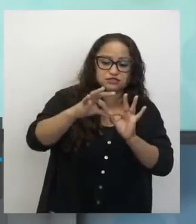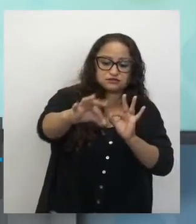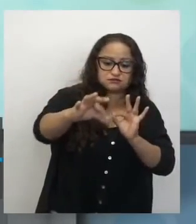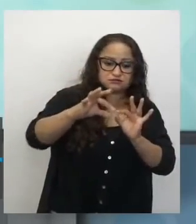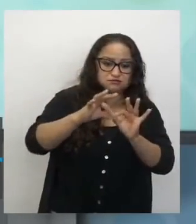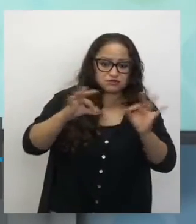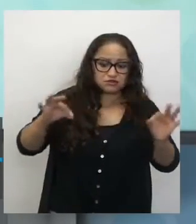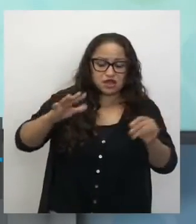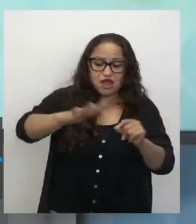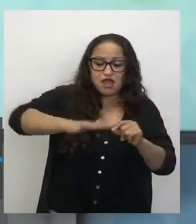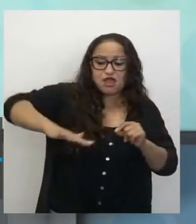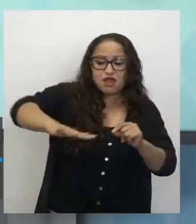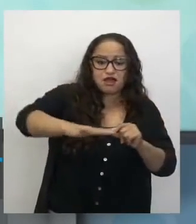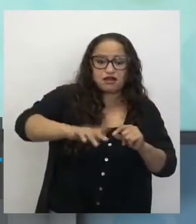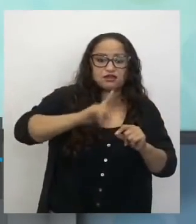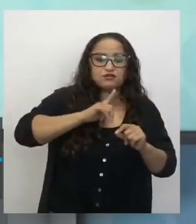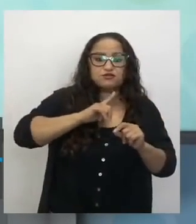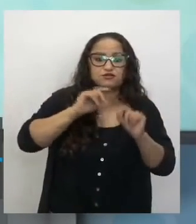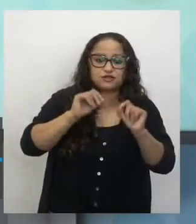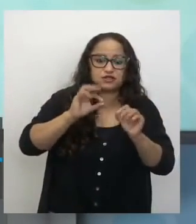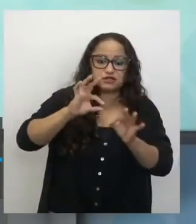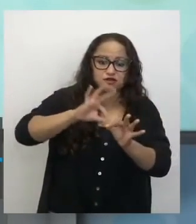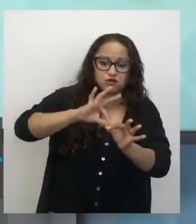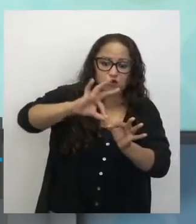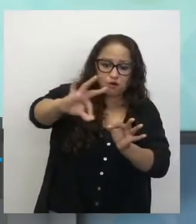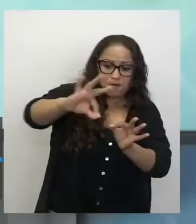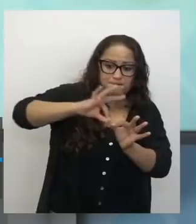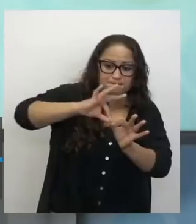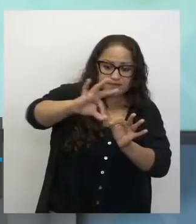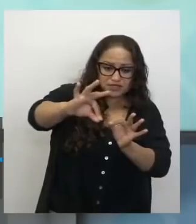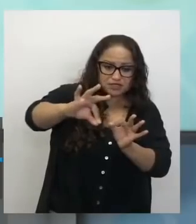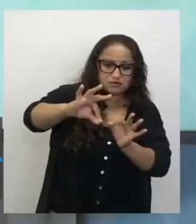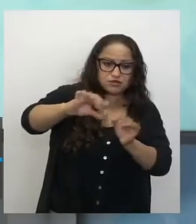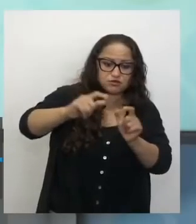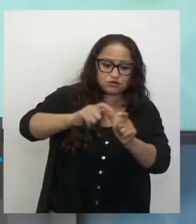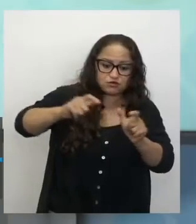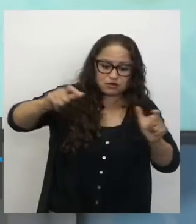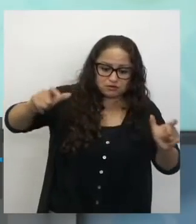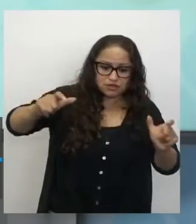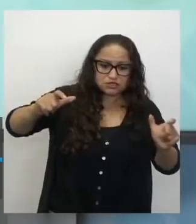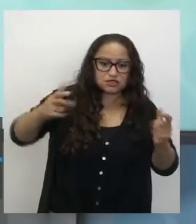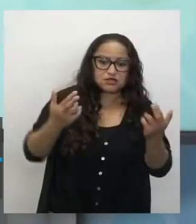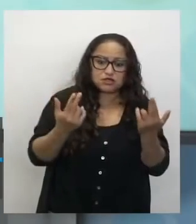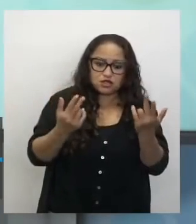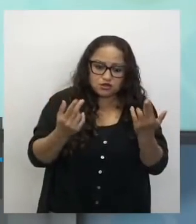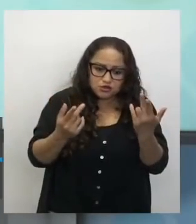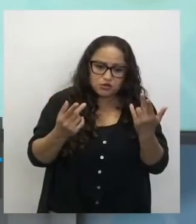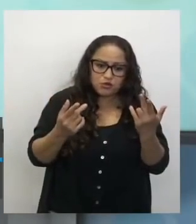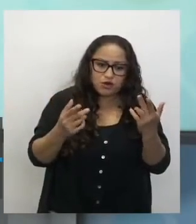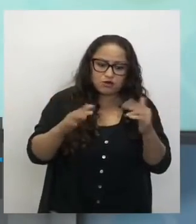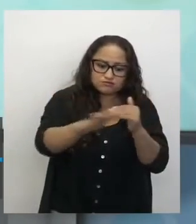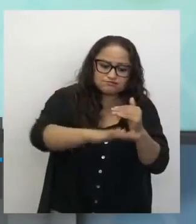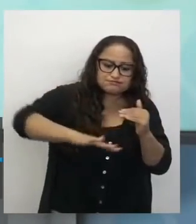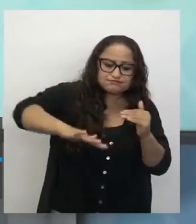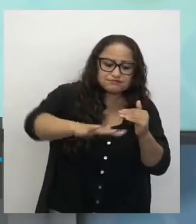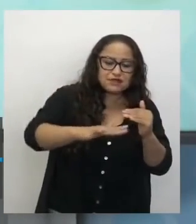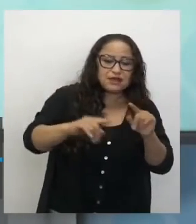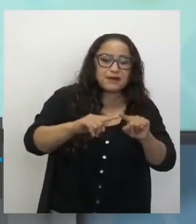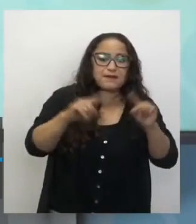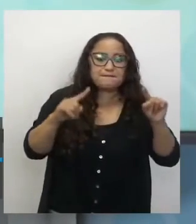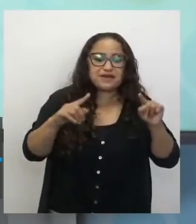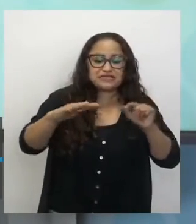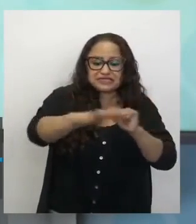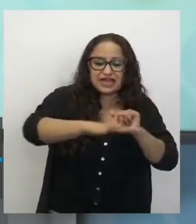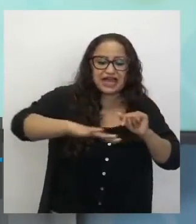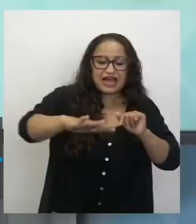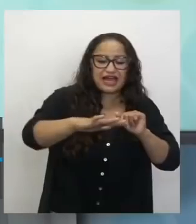A hipótese é, o perímetro aumenta do mesmo jeito que aumenta o tamanho do lado, só que a área sofre um aumento elevado ao